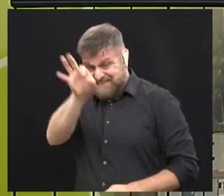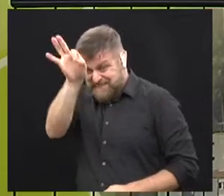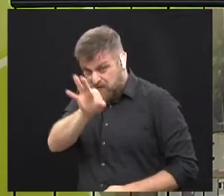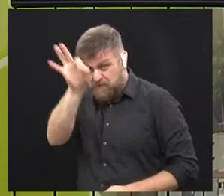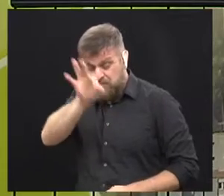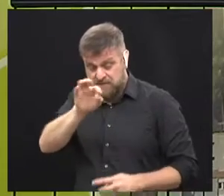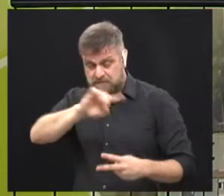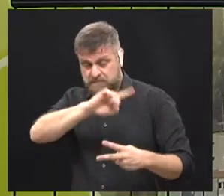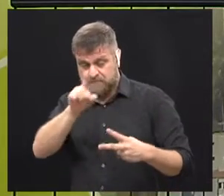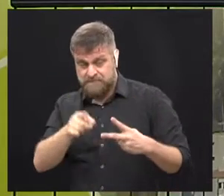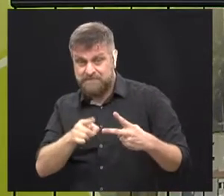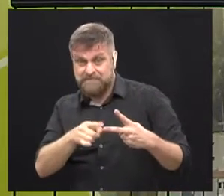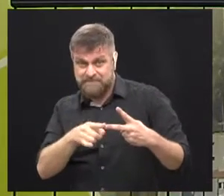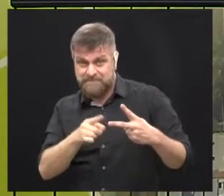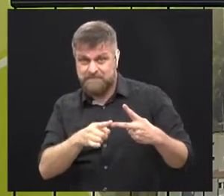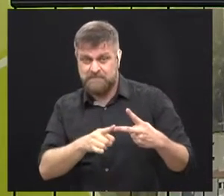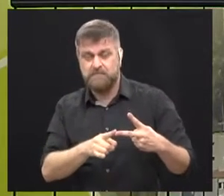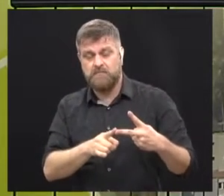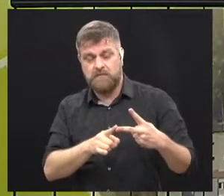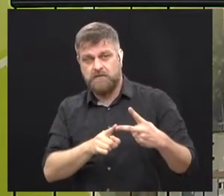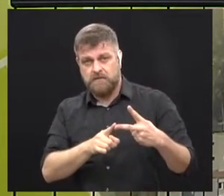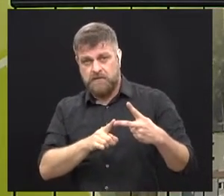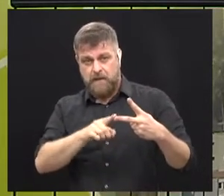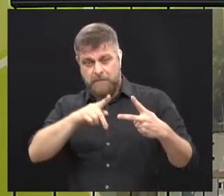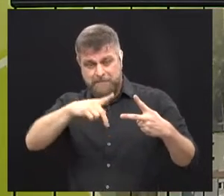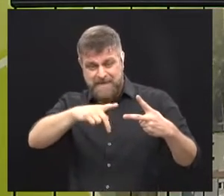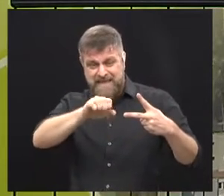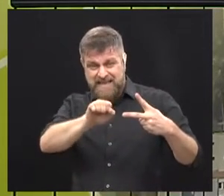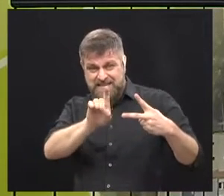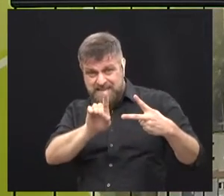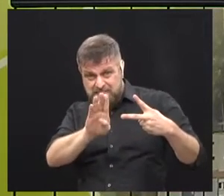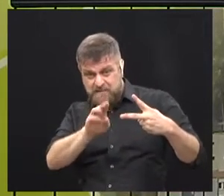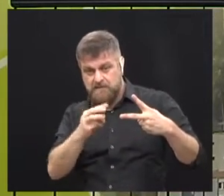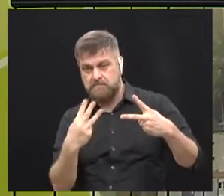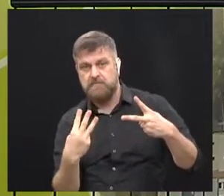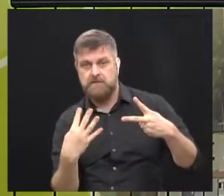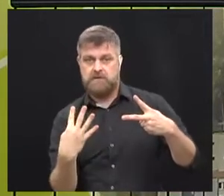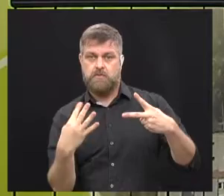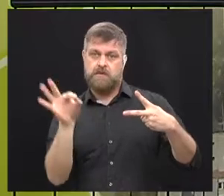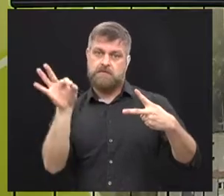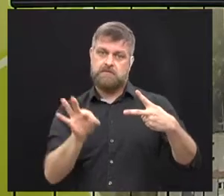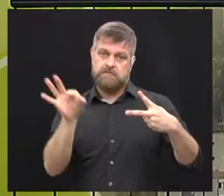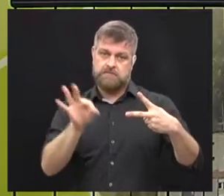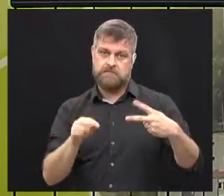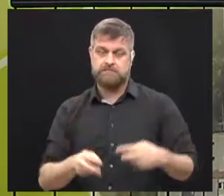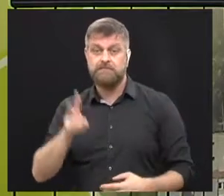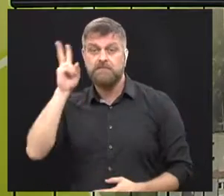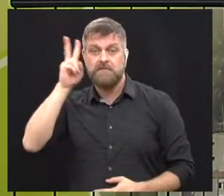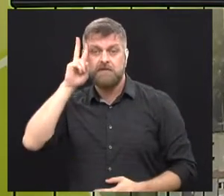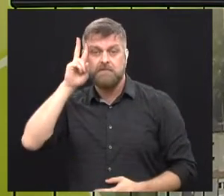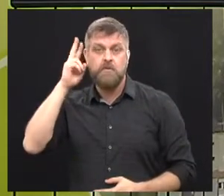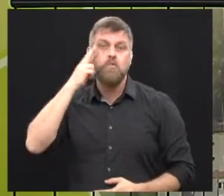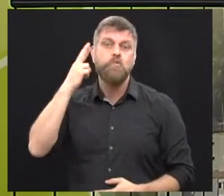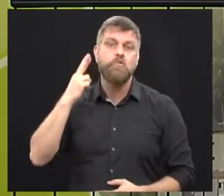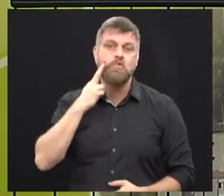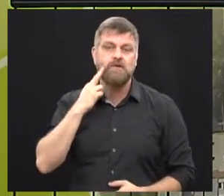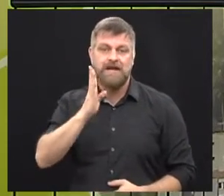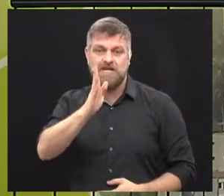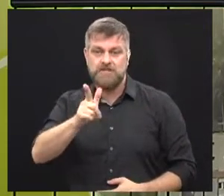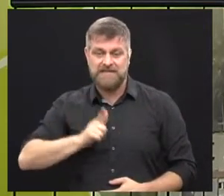65% dos votos, vai vencendo o Expedito Júnior, do PSDB, que tem 34% dos votos. Lembrando que em Rondônia a gente